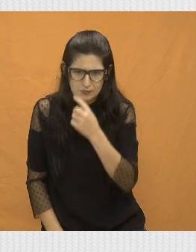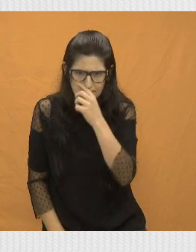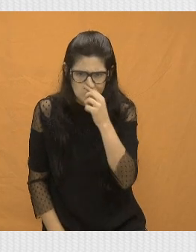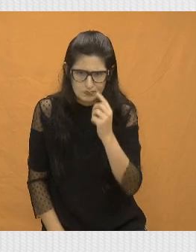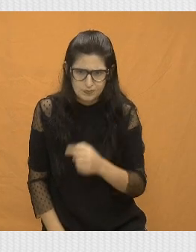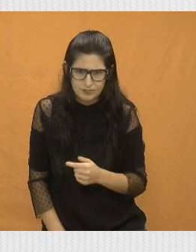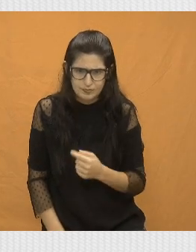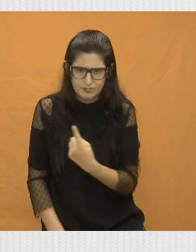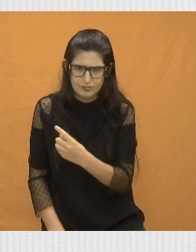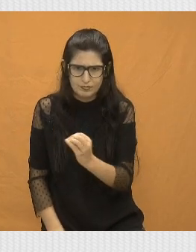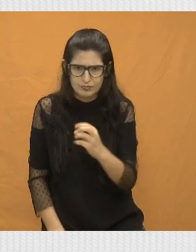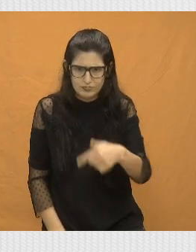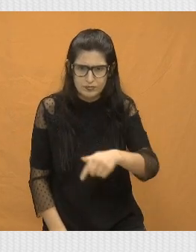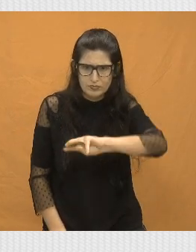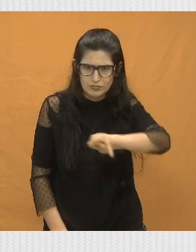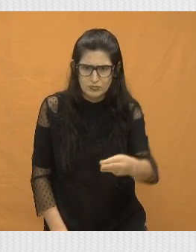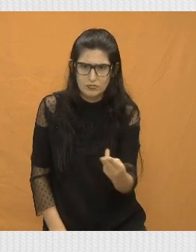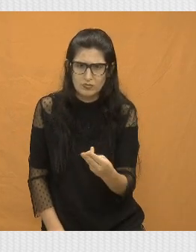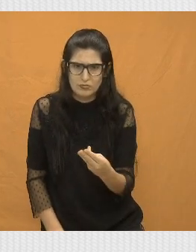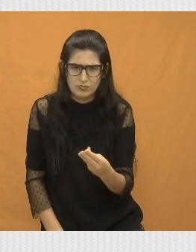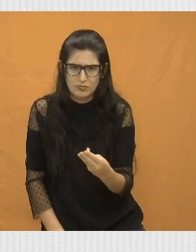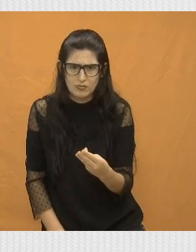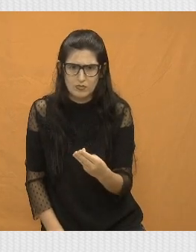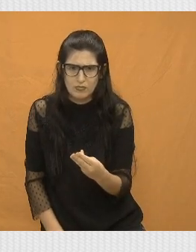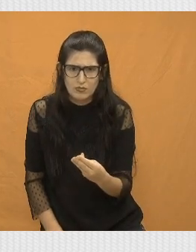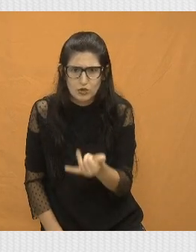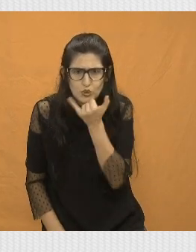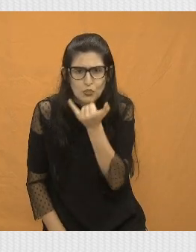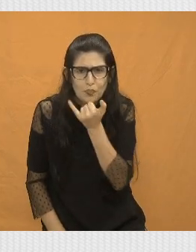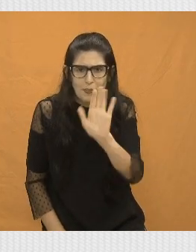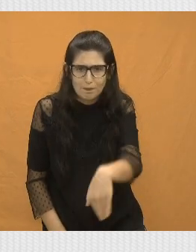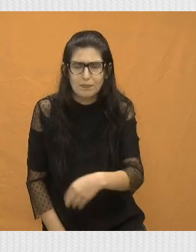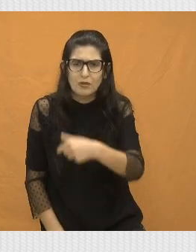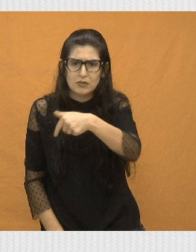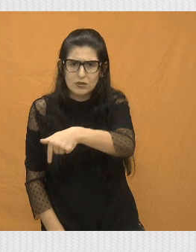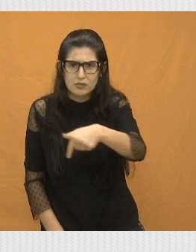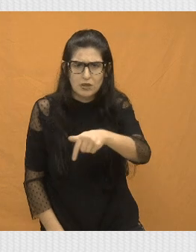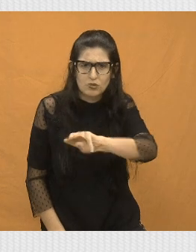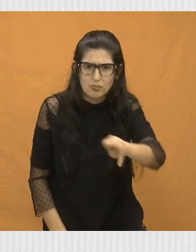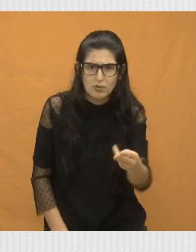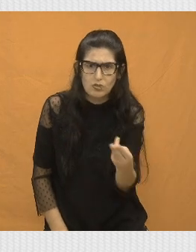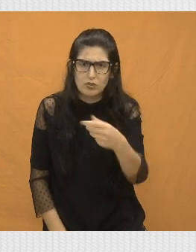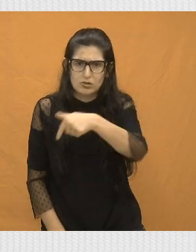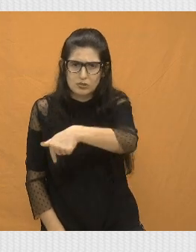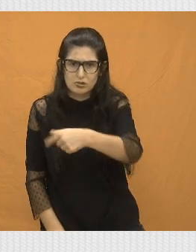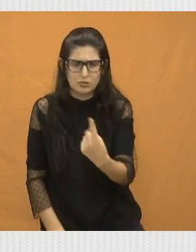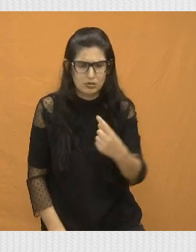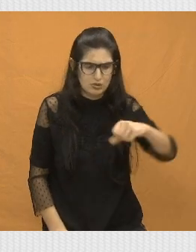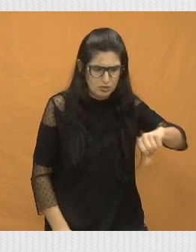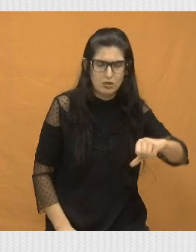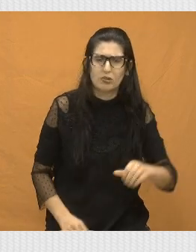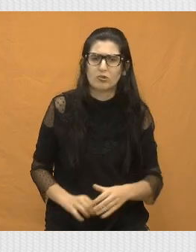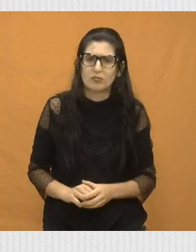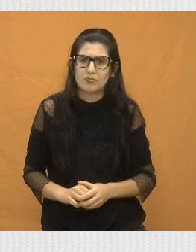milhões 709 mil e realizado no primeiro quadrimestre 31 milhões